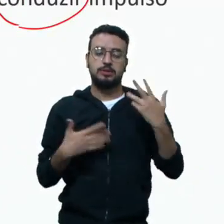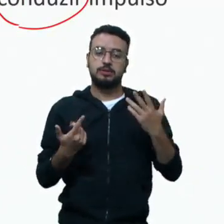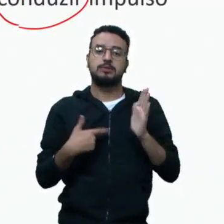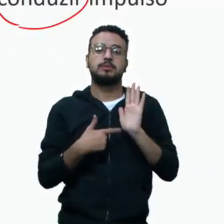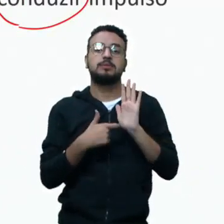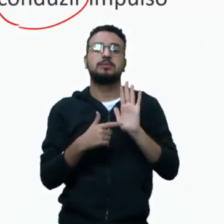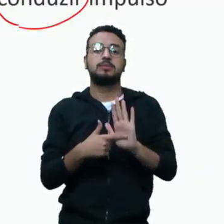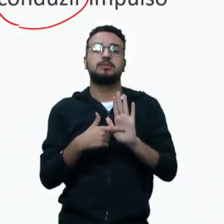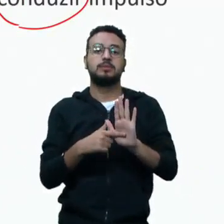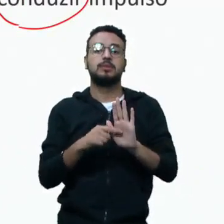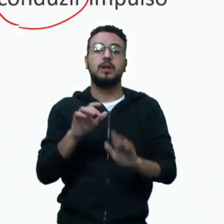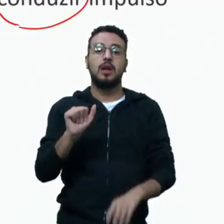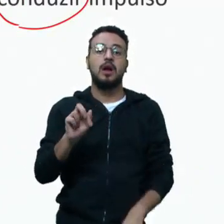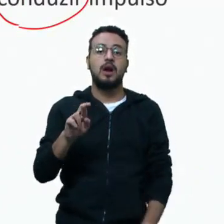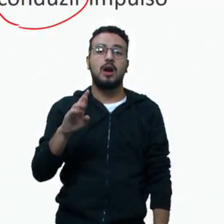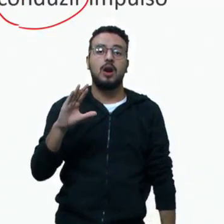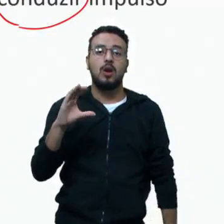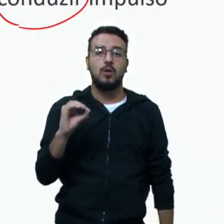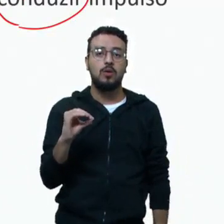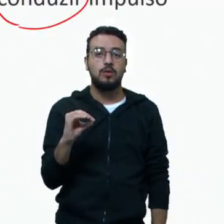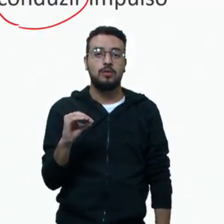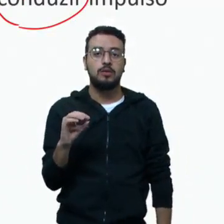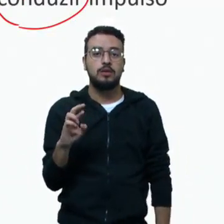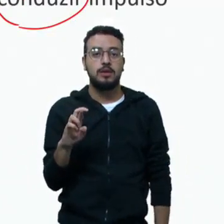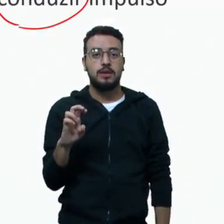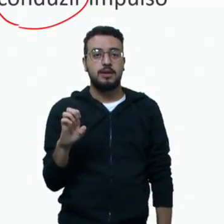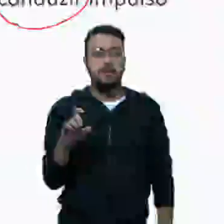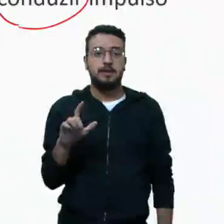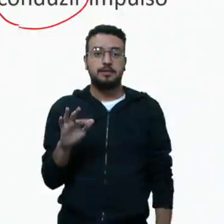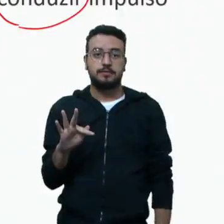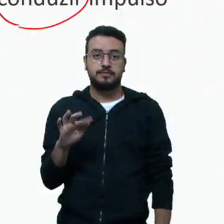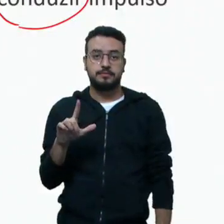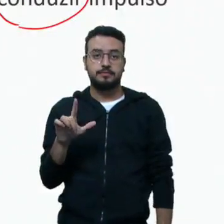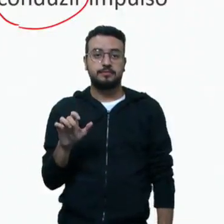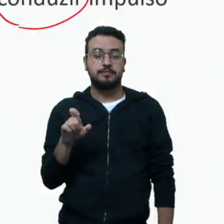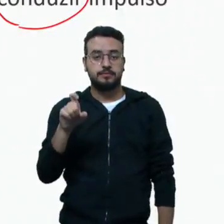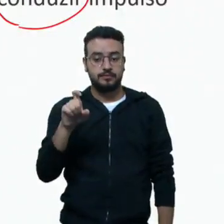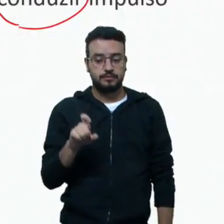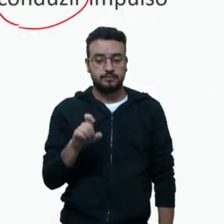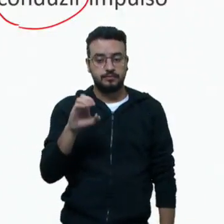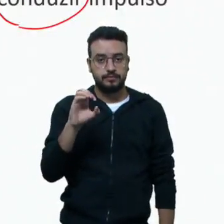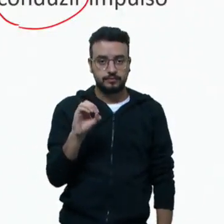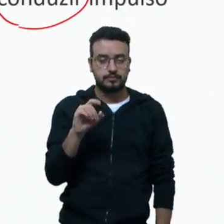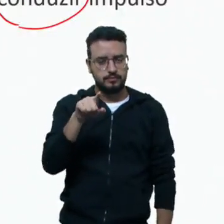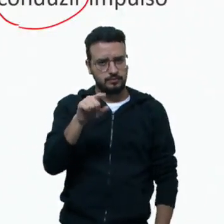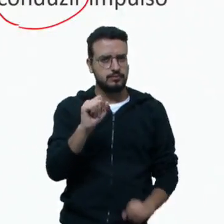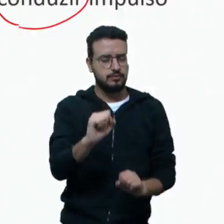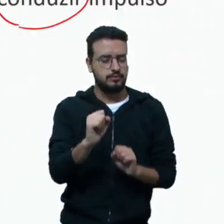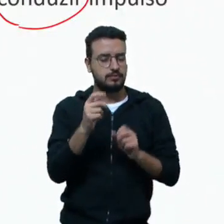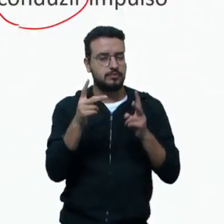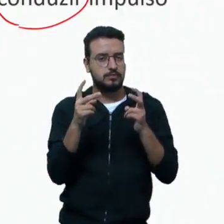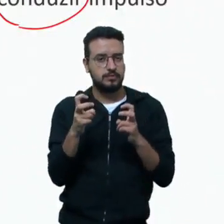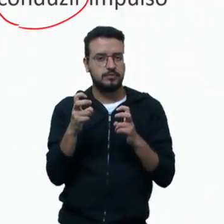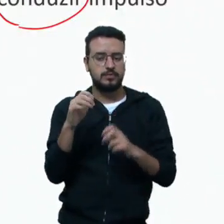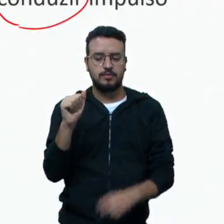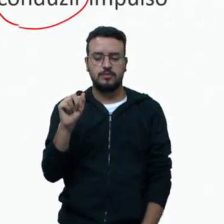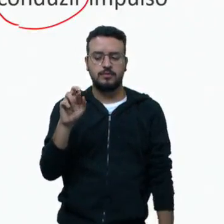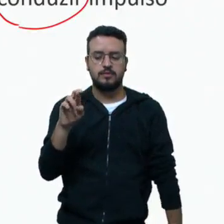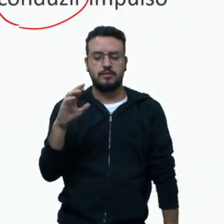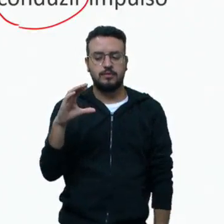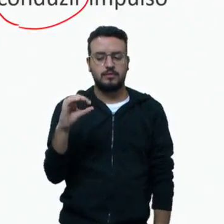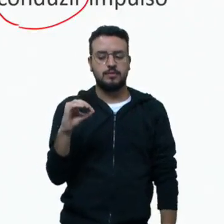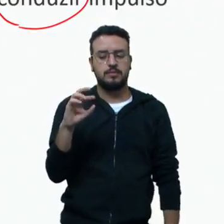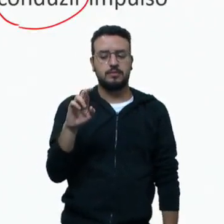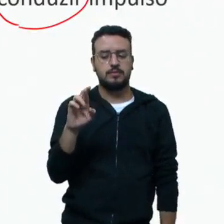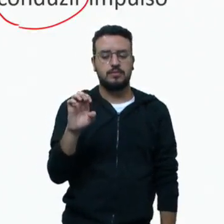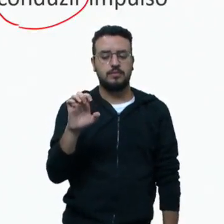do arco reflexo. Isso aqui é o arco reflexo. Você pode notar que no arco reflexo eu tenho